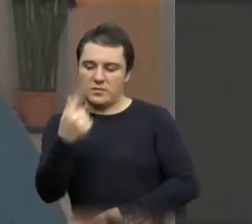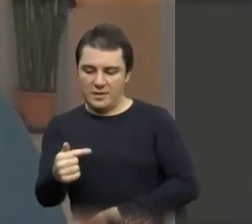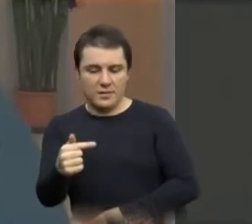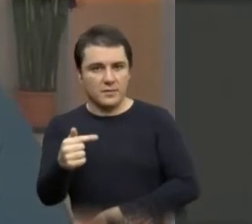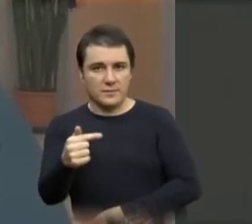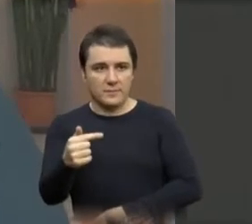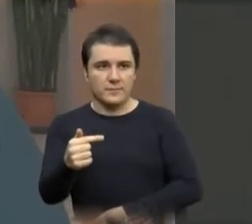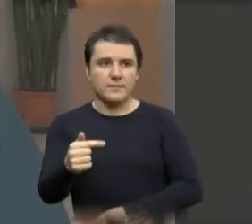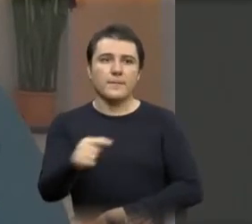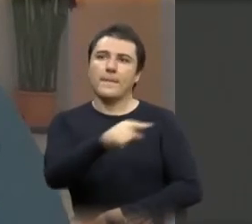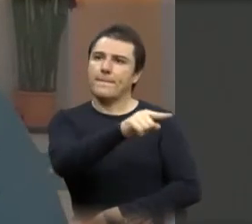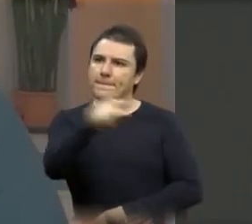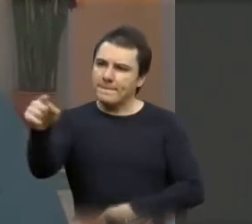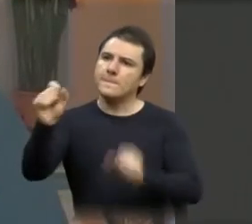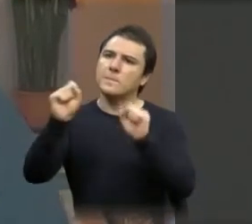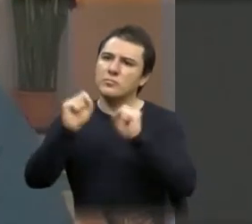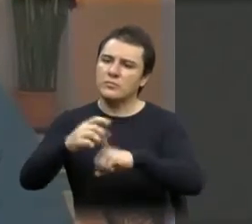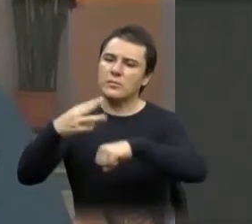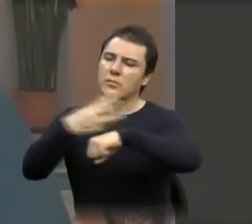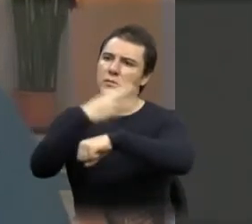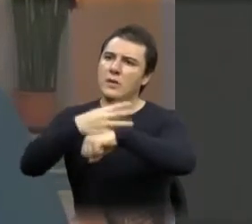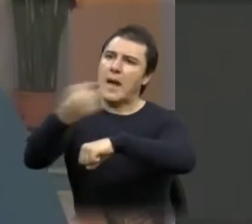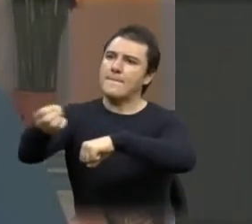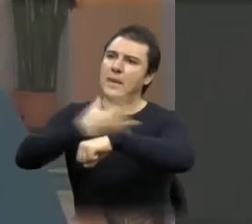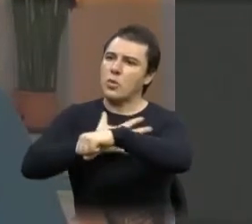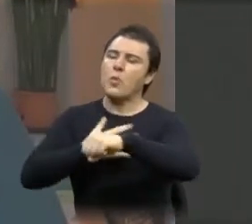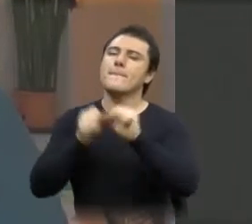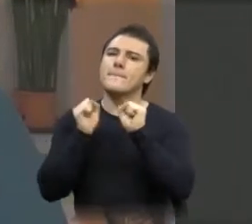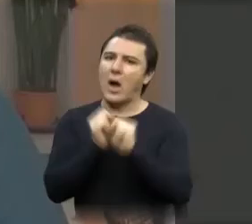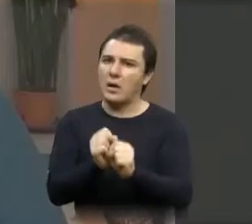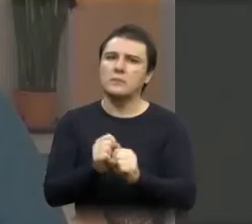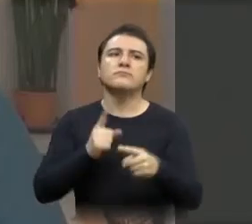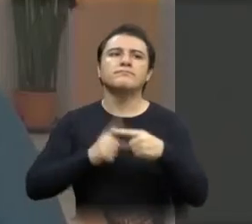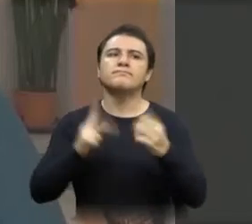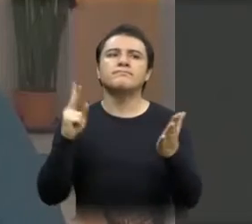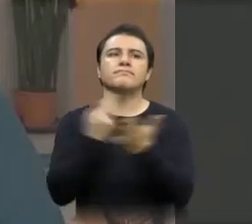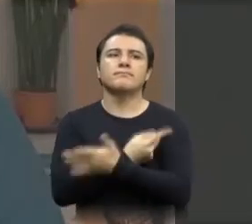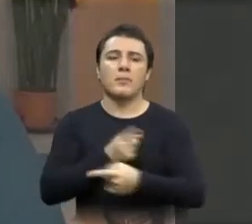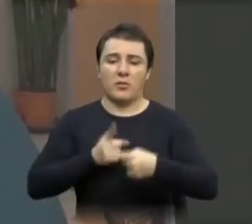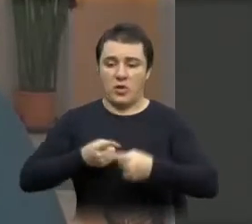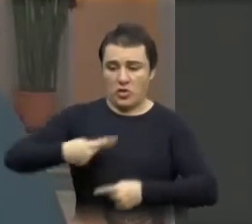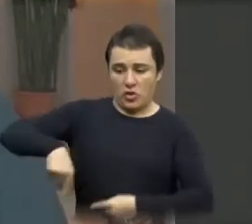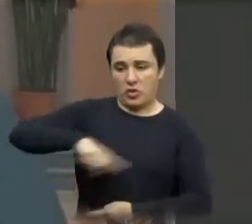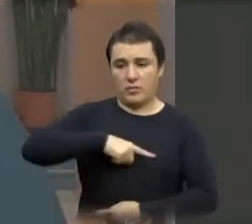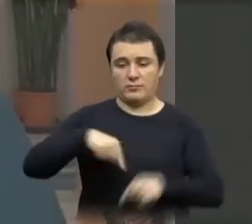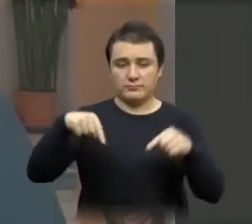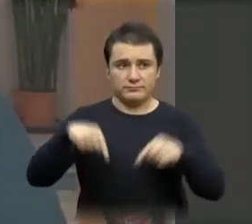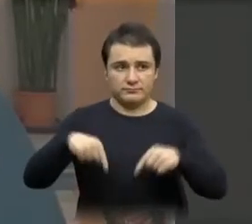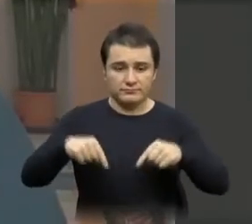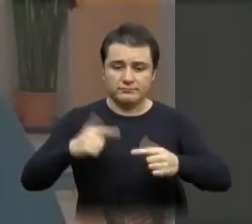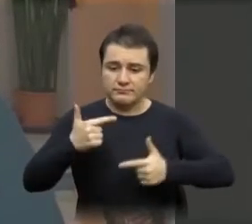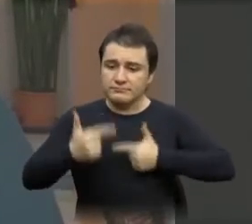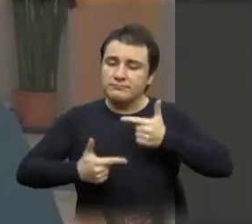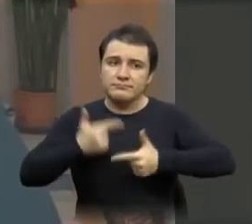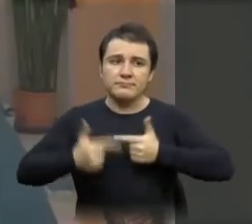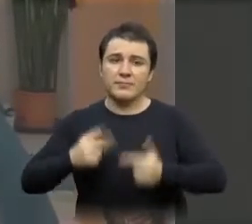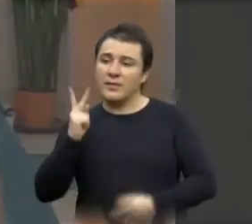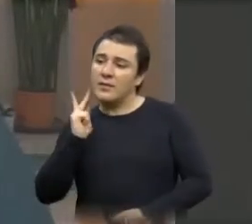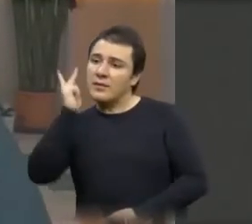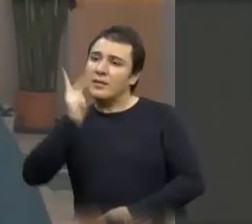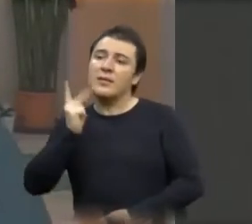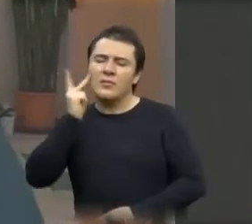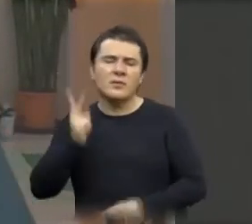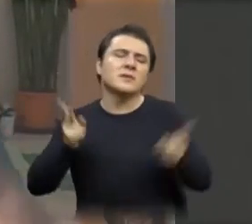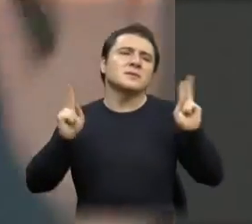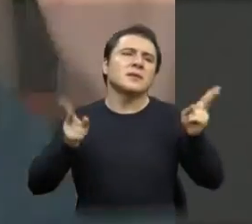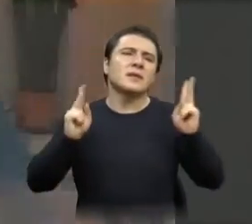982215417. Eu quero ouvir o teu relato. Eu quero saber o que está acontecendo, porque nós que estamos aqui na ponta, nós vereadores que